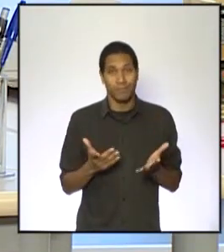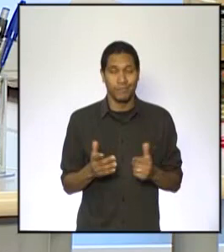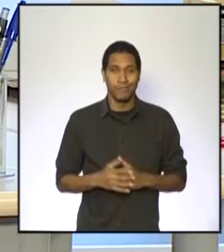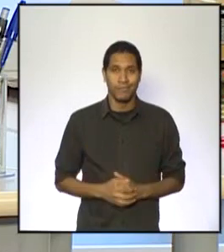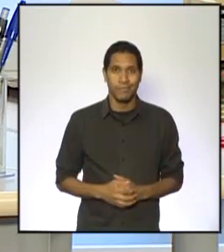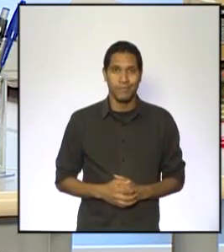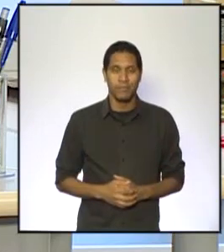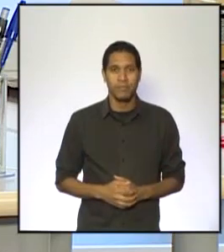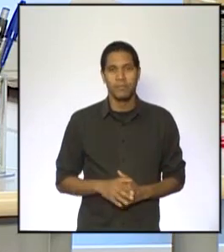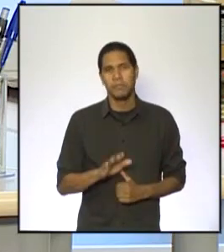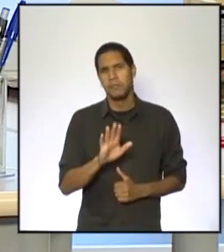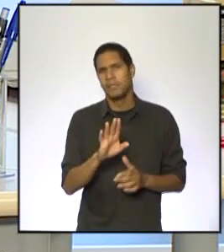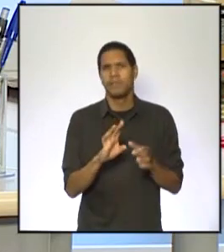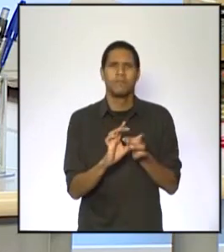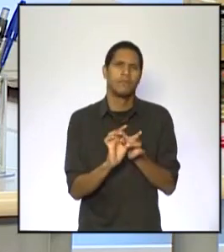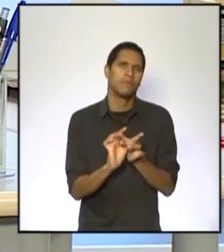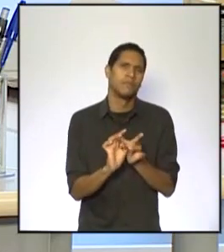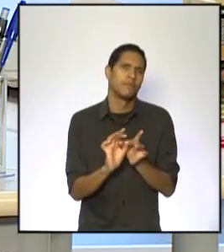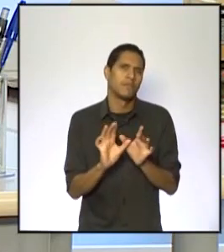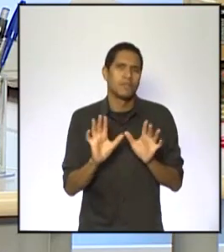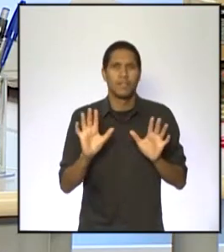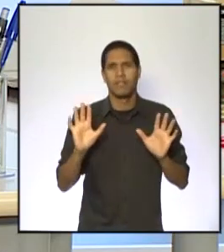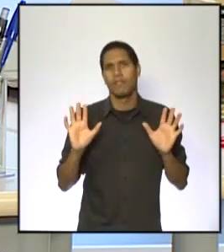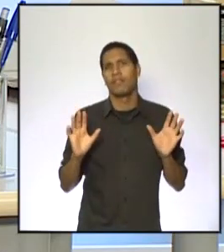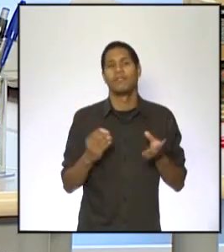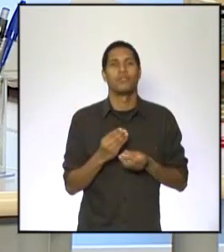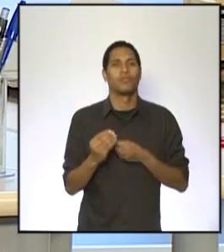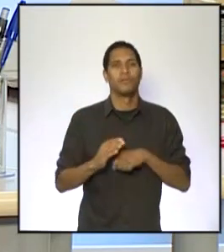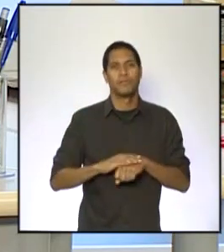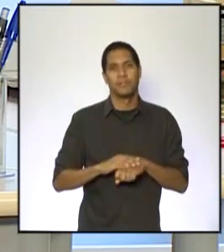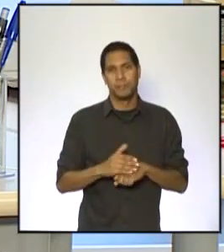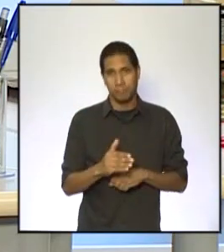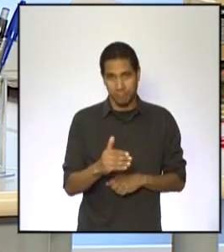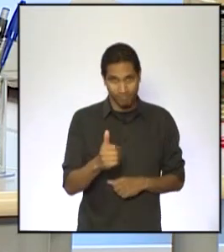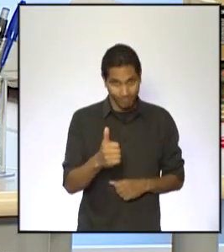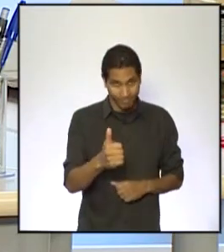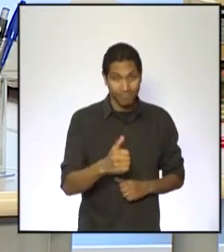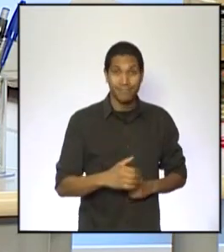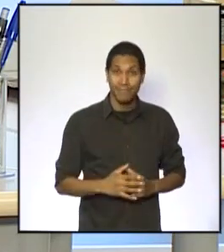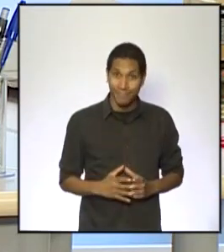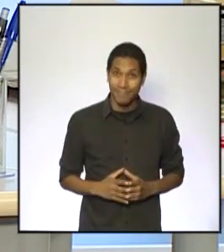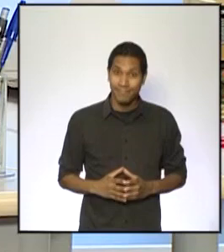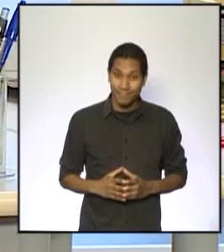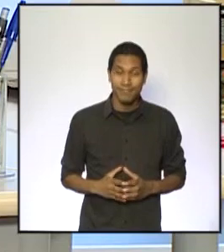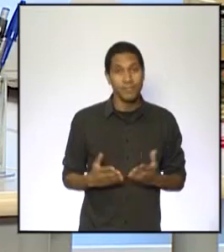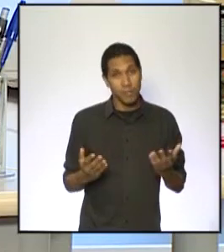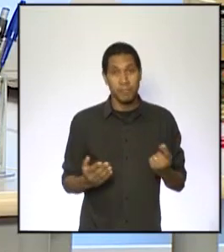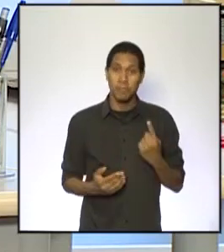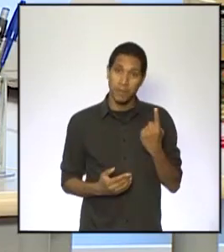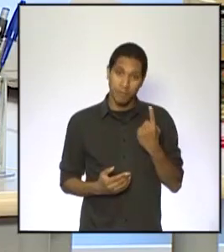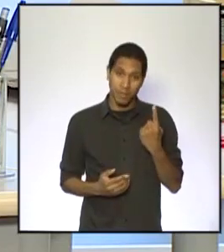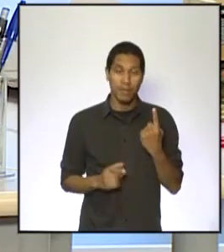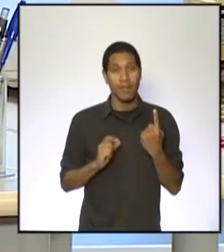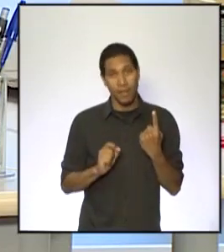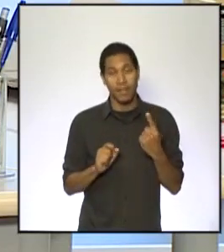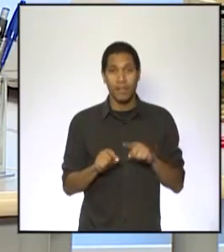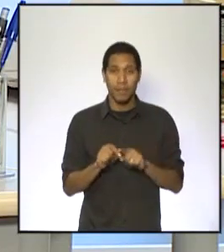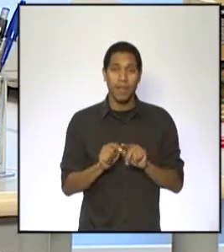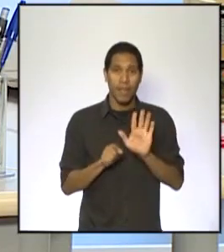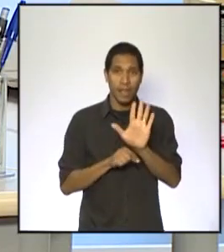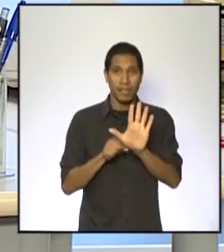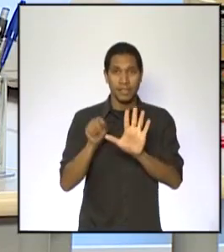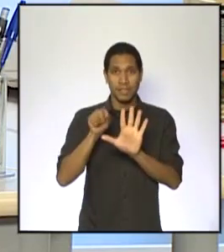deixar muita vontade para reproduzir esse passo a passo. Tudo bem? Então, o primeiro passo é riscar a